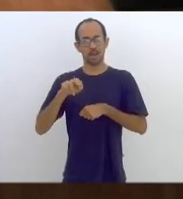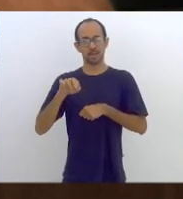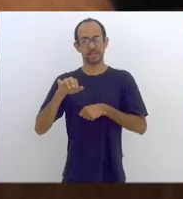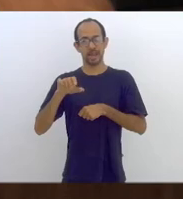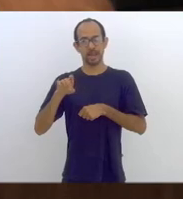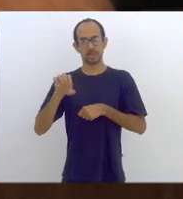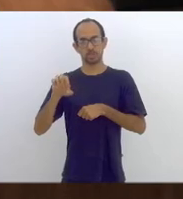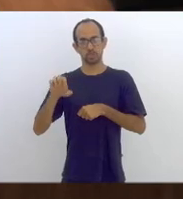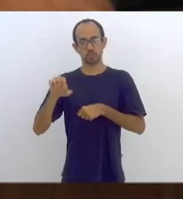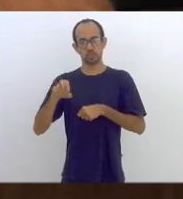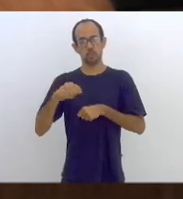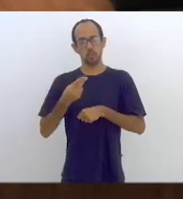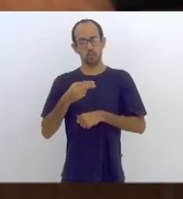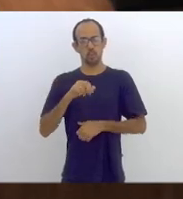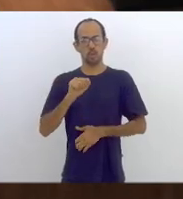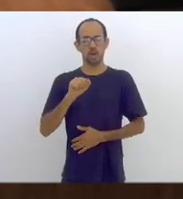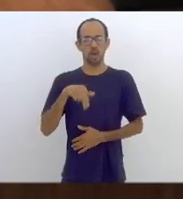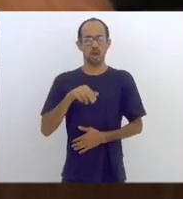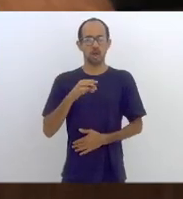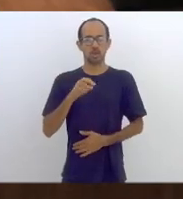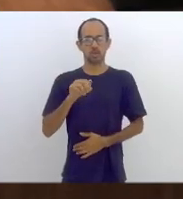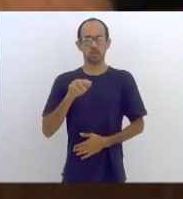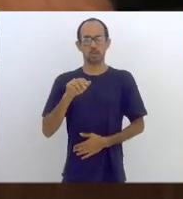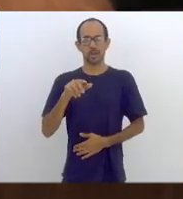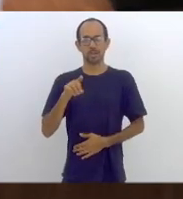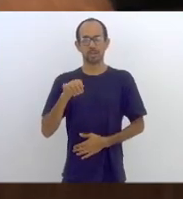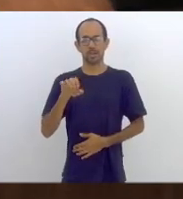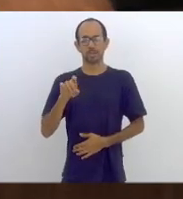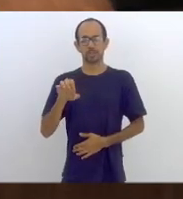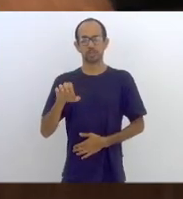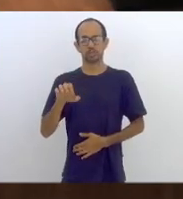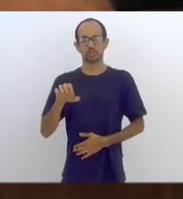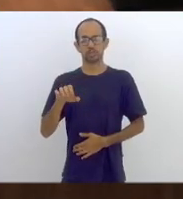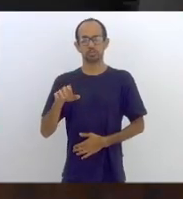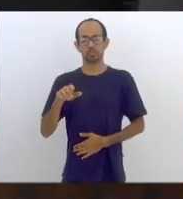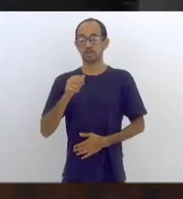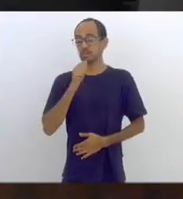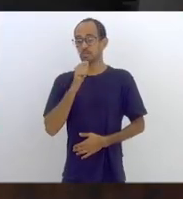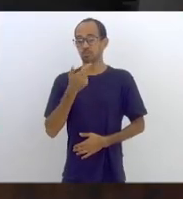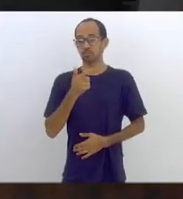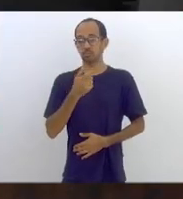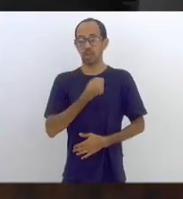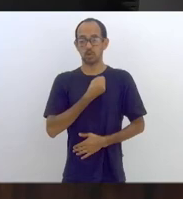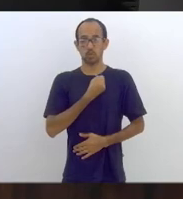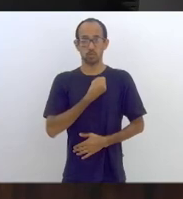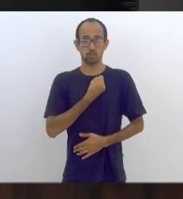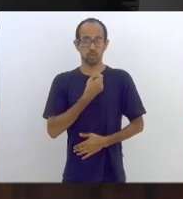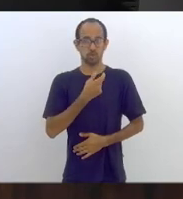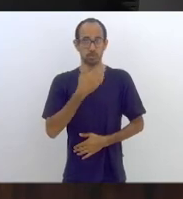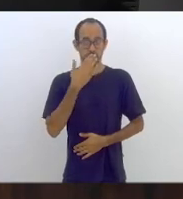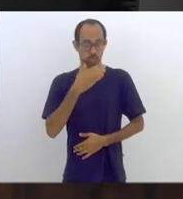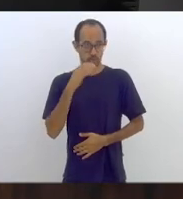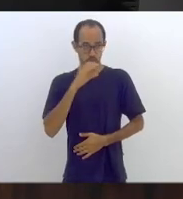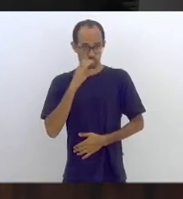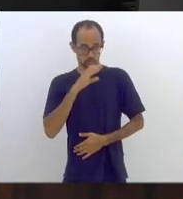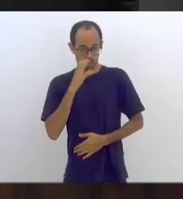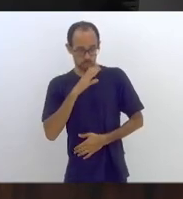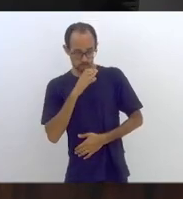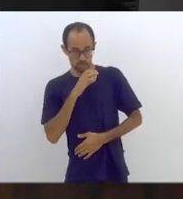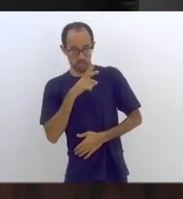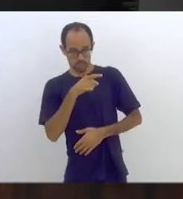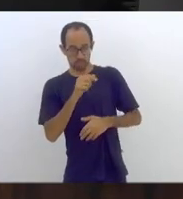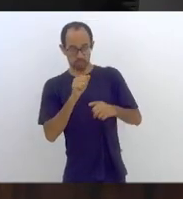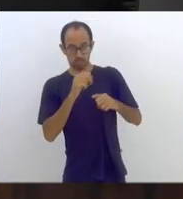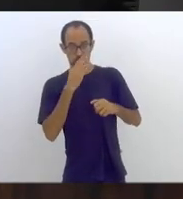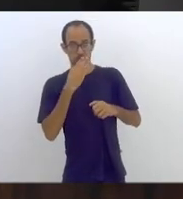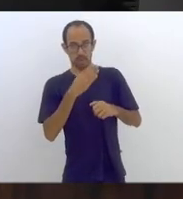só que tem que eu não posso lhe dar o número que protocolou agora faz pedido de urgência E aí